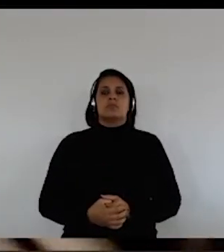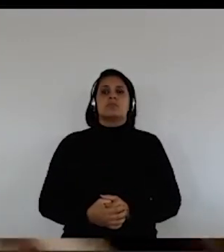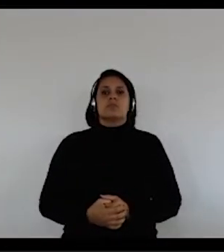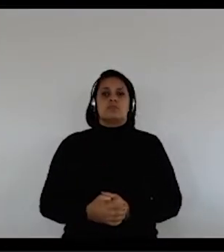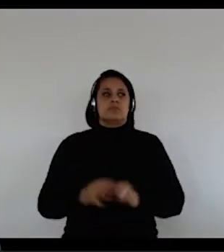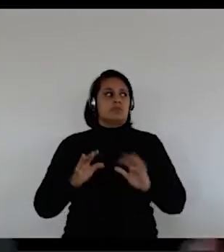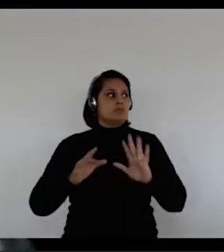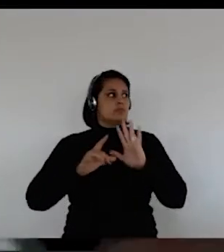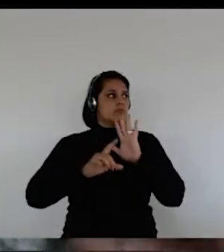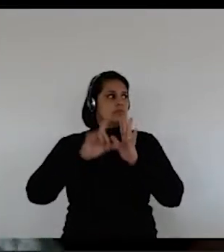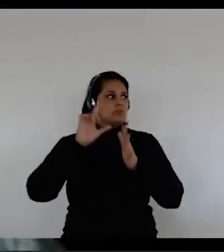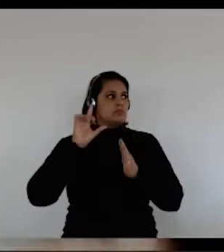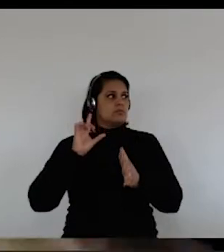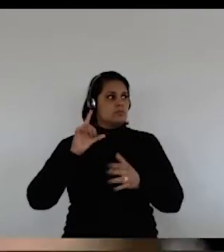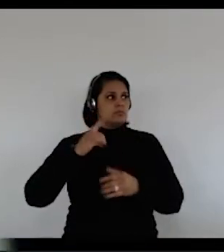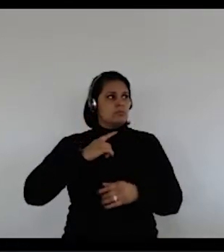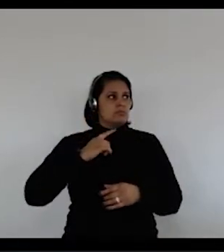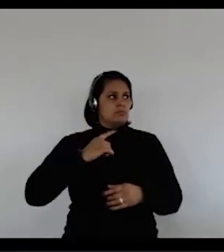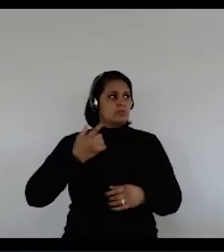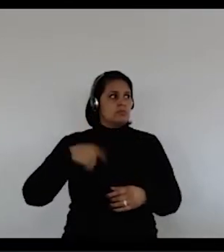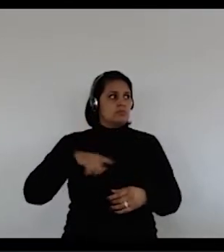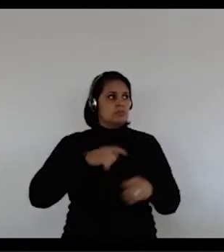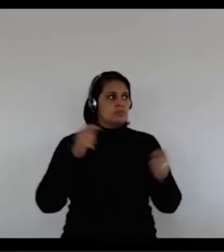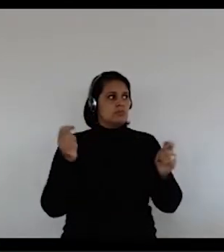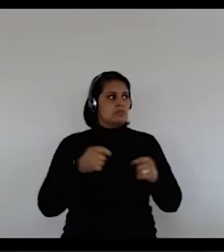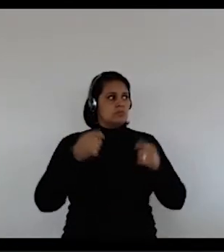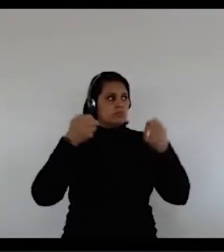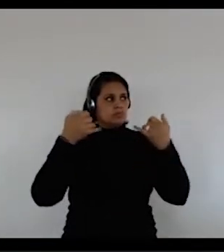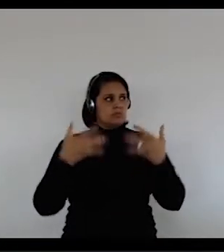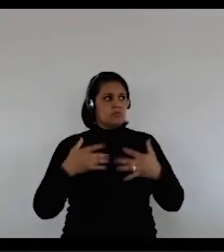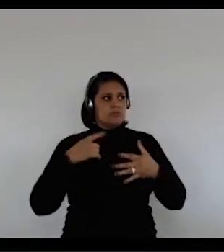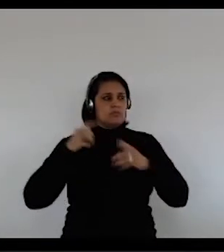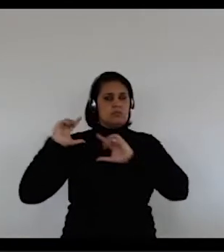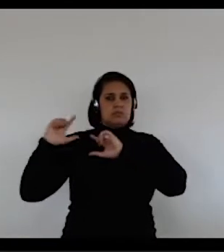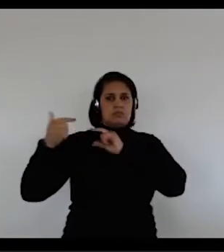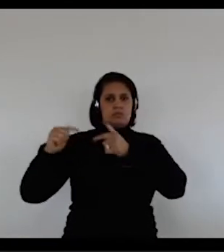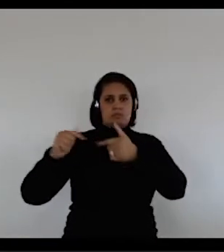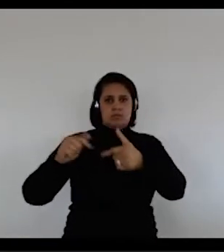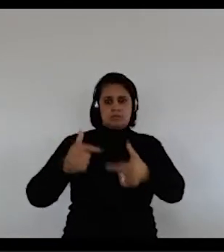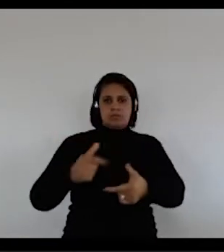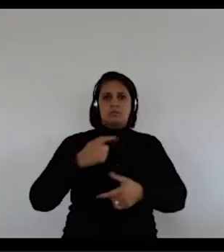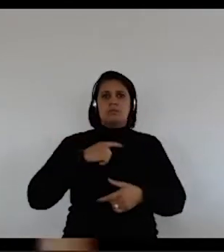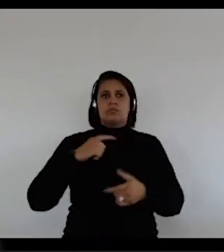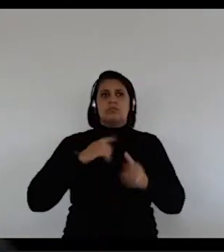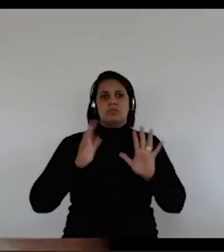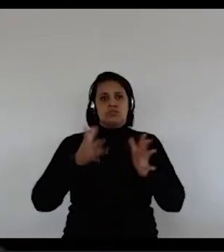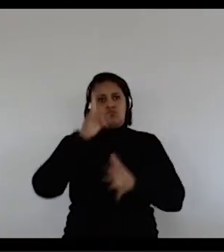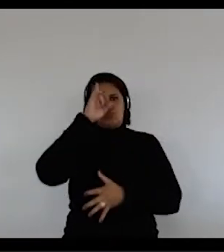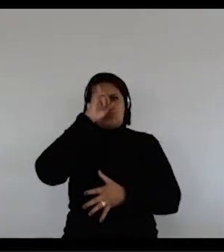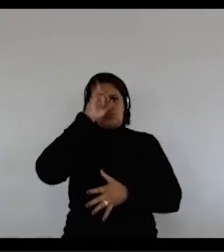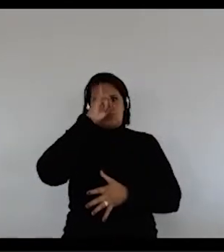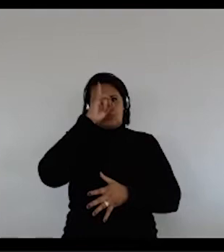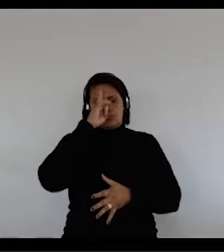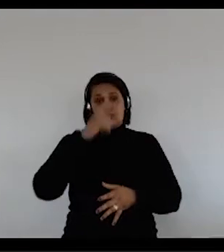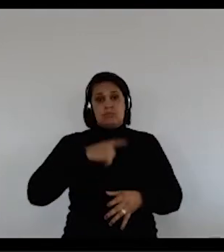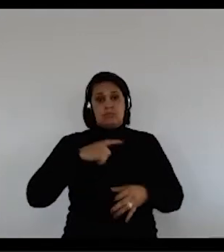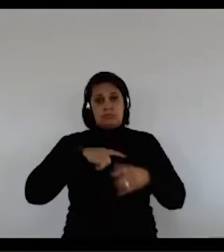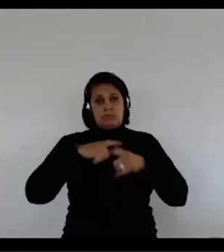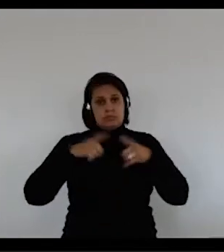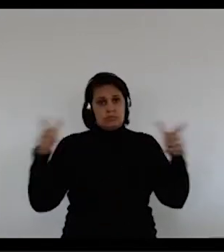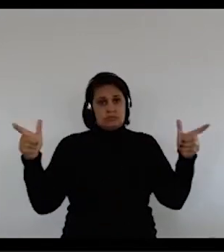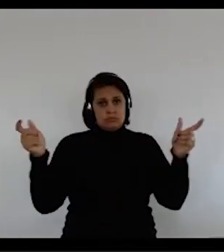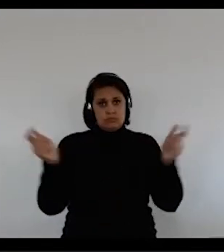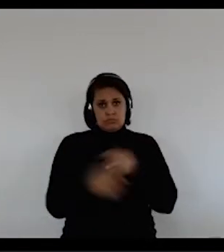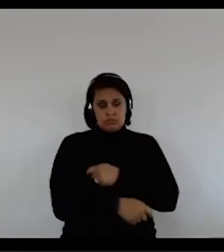já, podíamos dizer, tradicional, já cotidiana, que deve ser aumentada